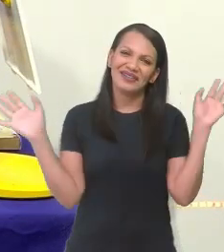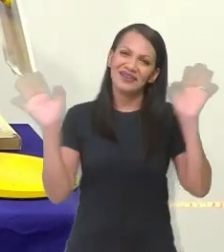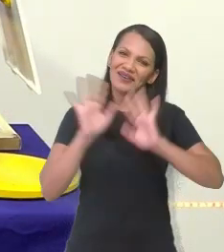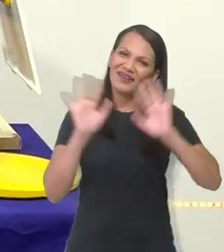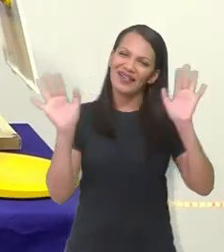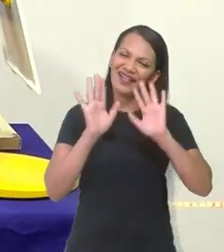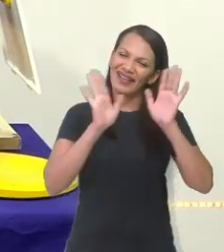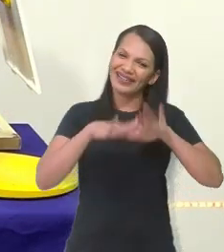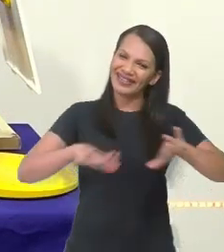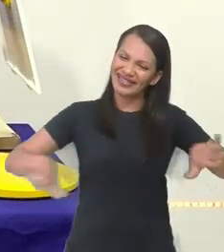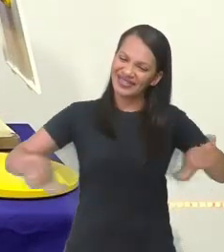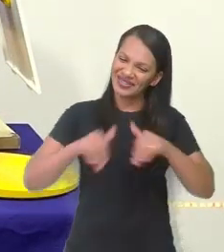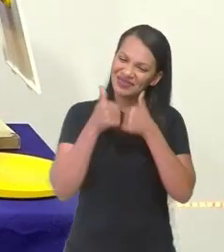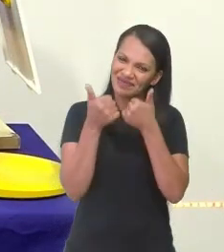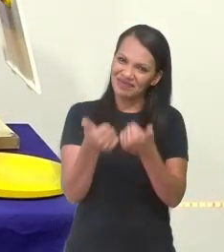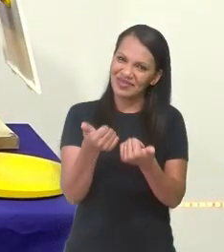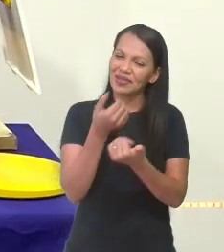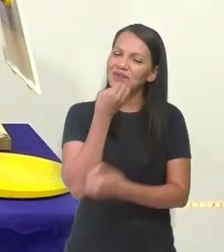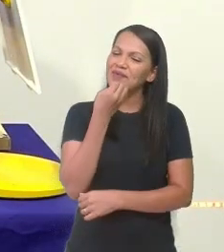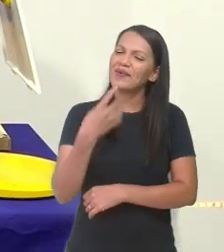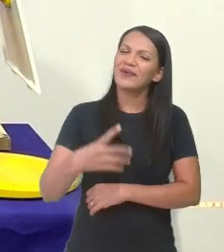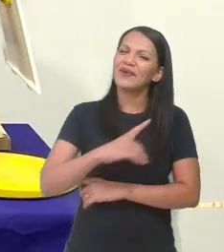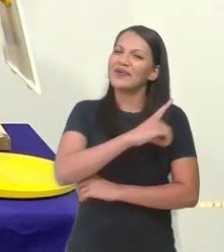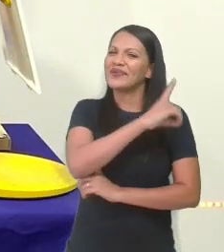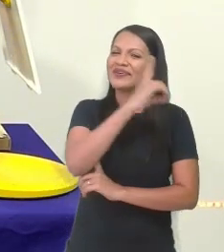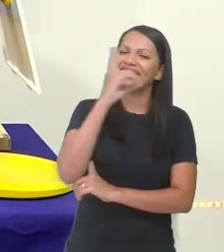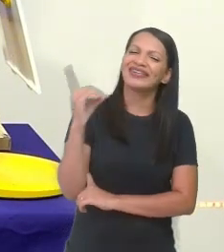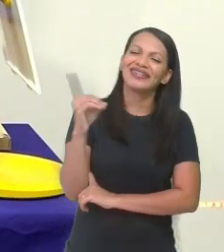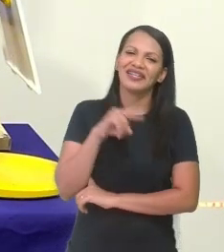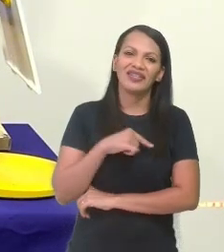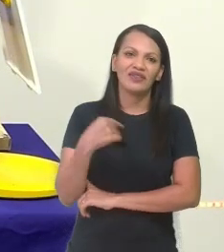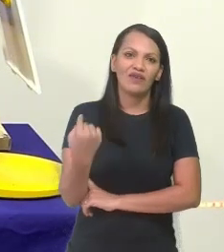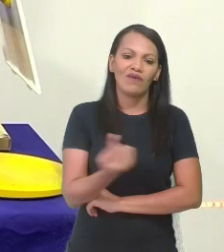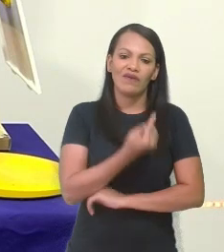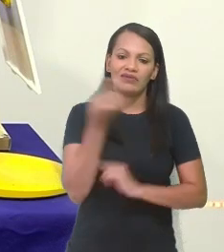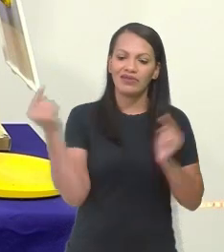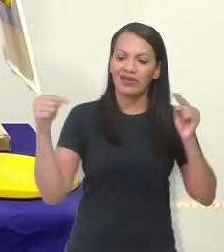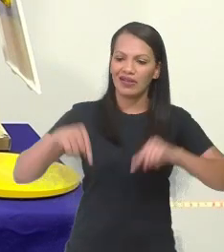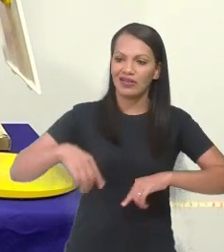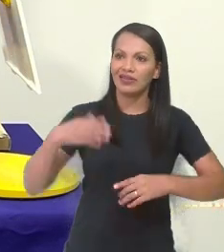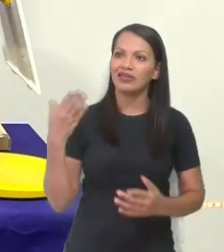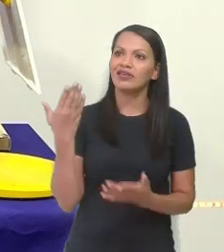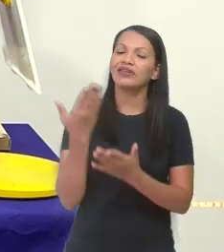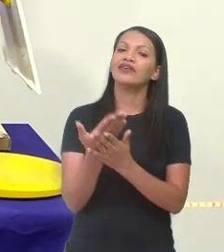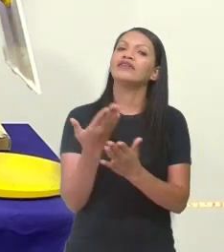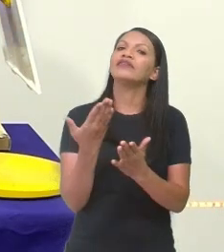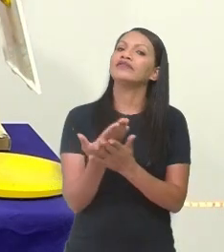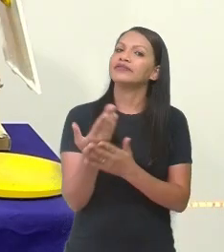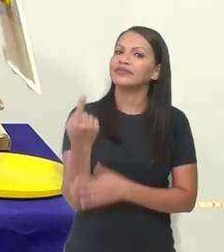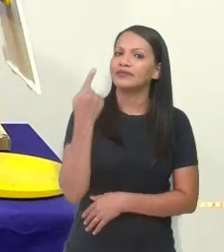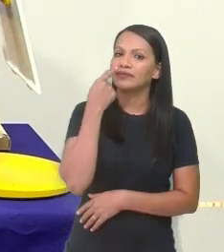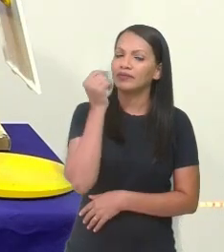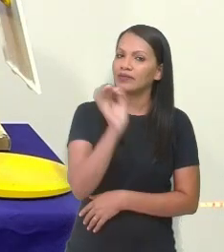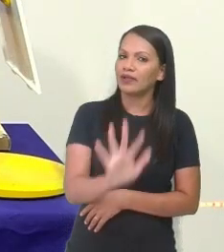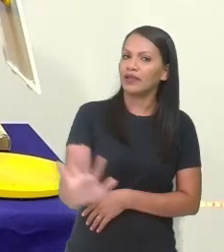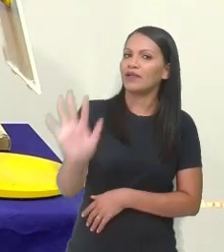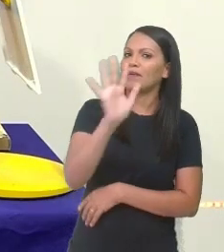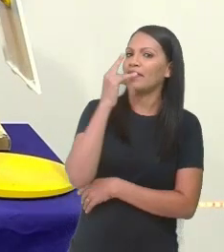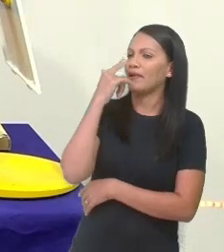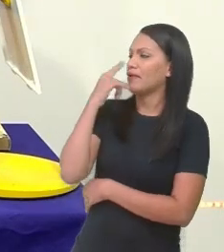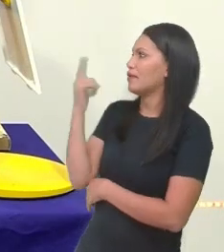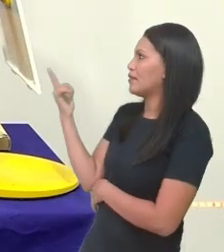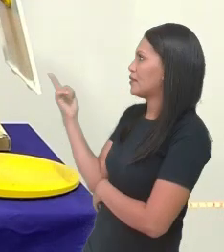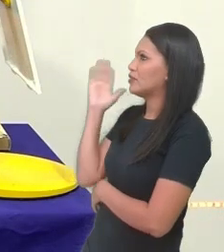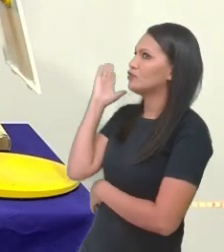Olá, crianças! Muito bom dia! Estamos aqui para mais uma aula e pela imagem você já sabe até